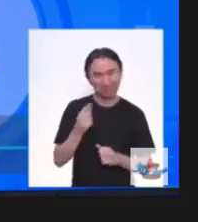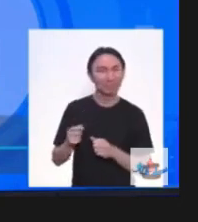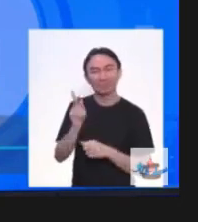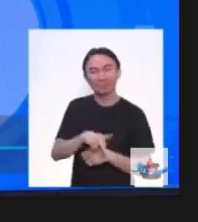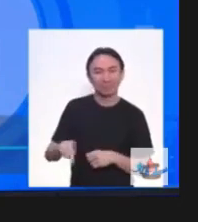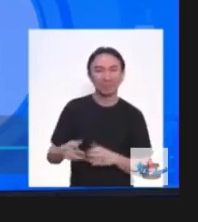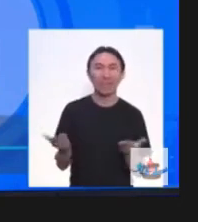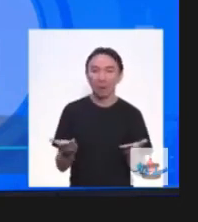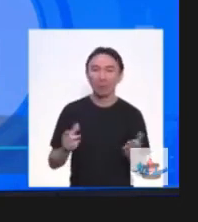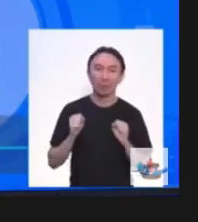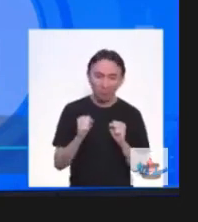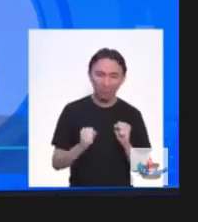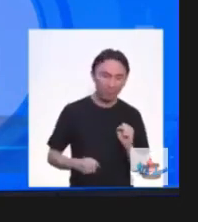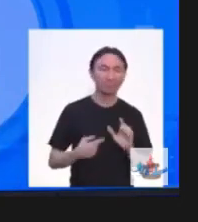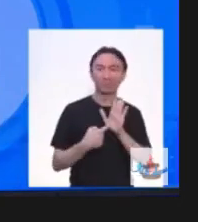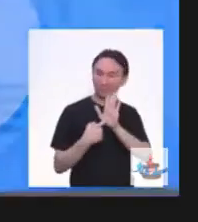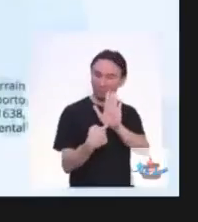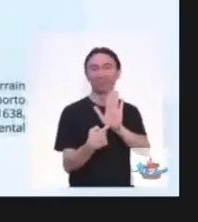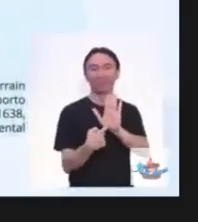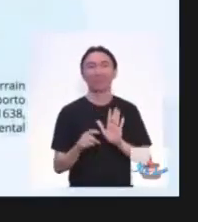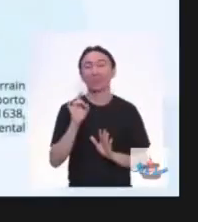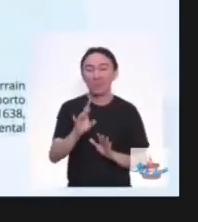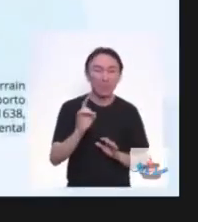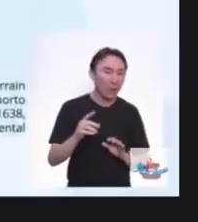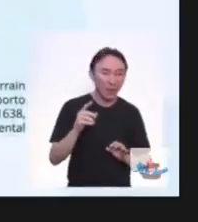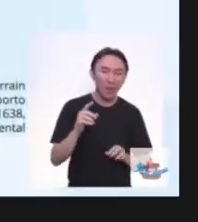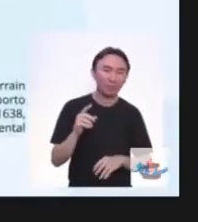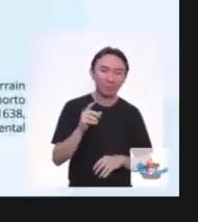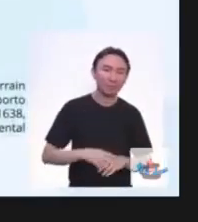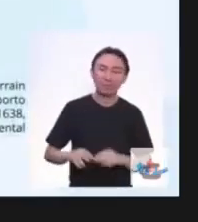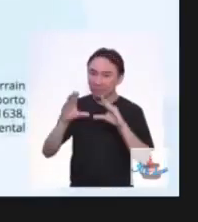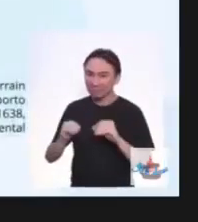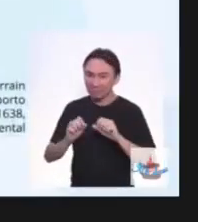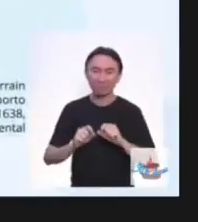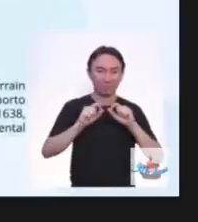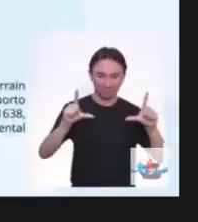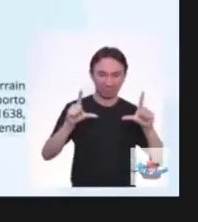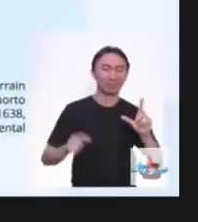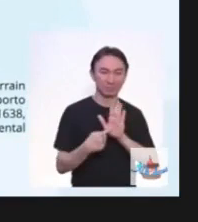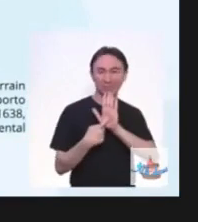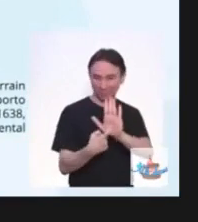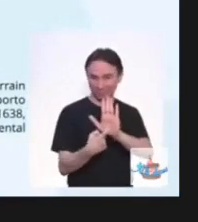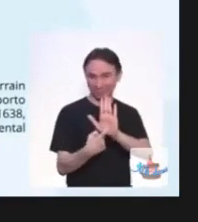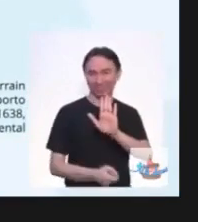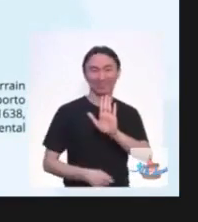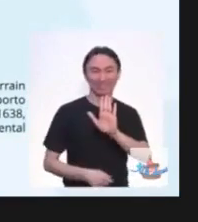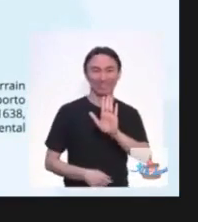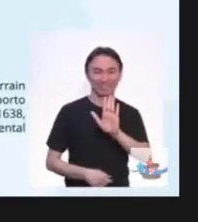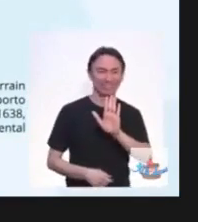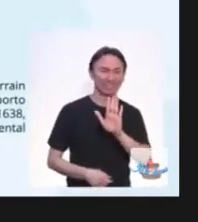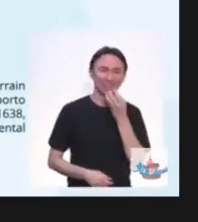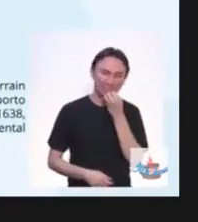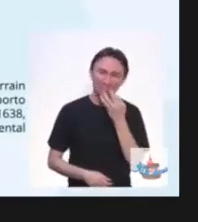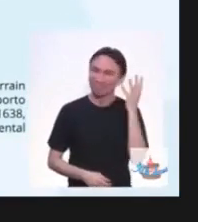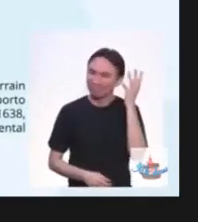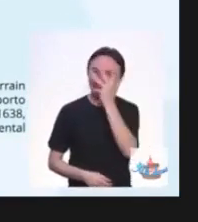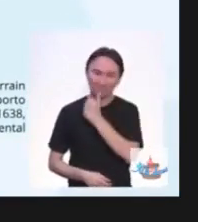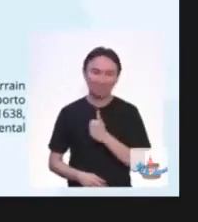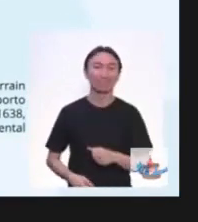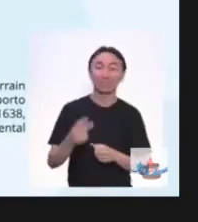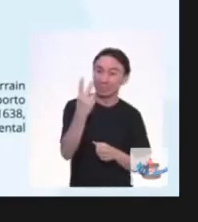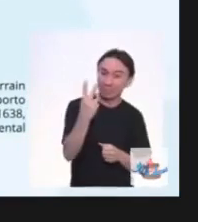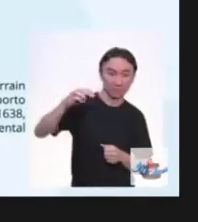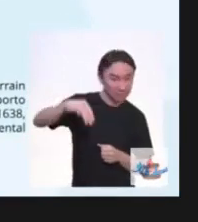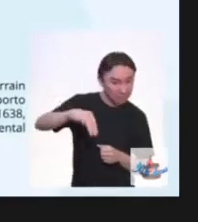disso. Pode mostrar a imagem. Pode mostrar. Ah, ensinou a gente aqui que era só fechar e abrir de novo. Eu fiz isso e o meu teto. Ah, que bom, porque essa imagem é muito bonita. Então, eu vou deixar com vocês aí